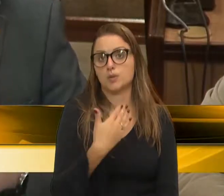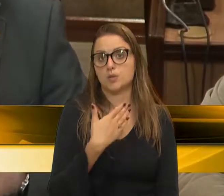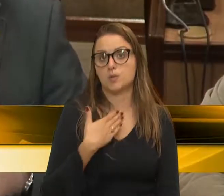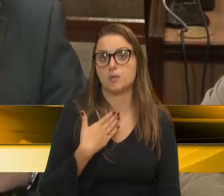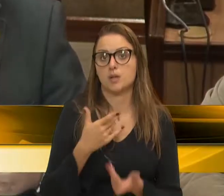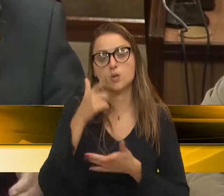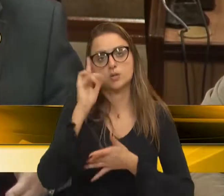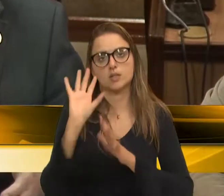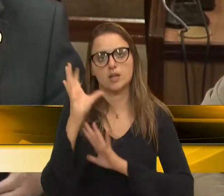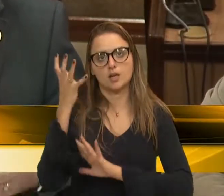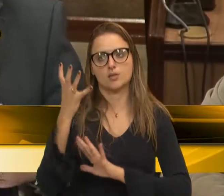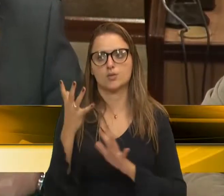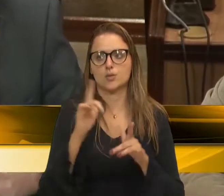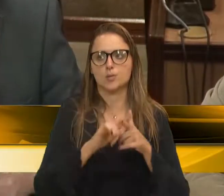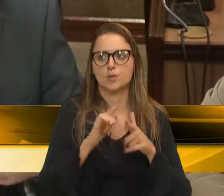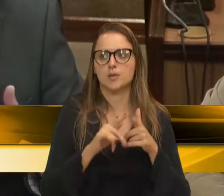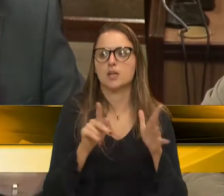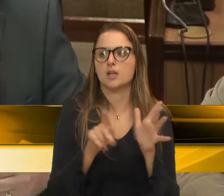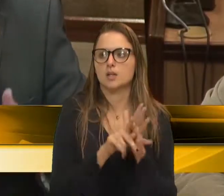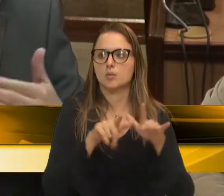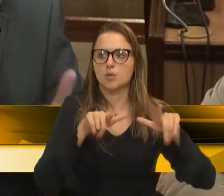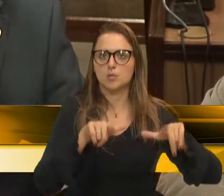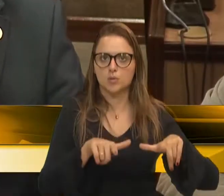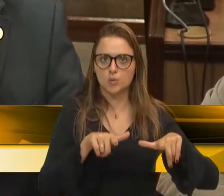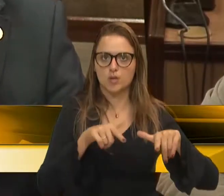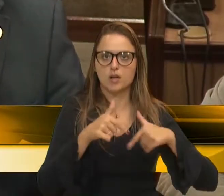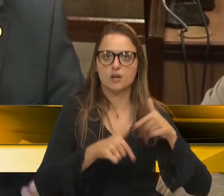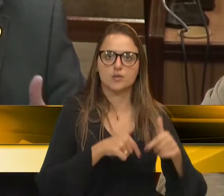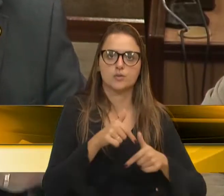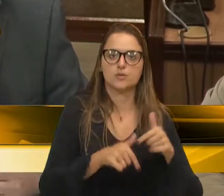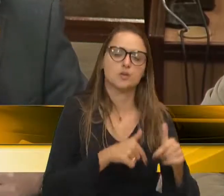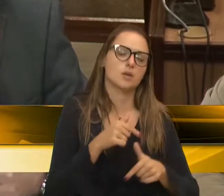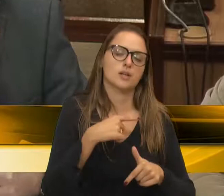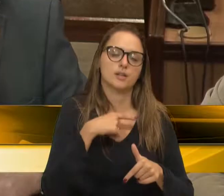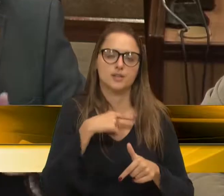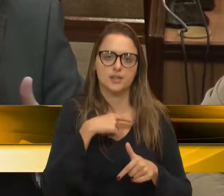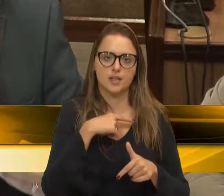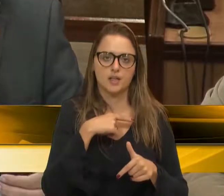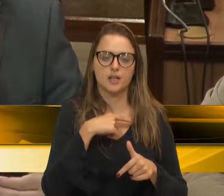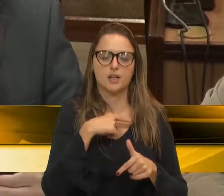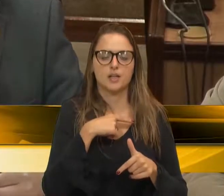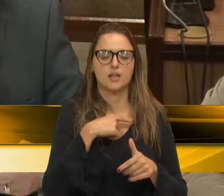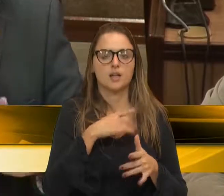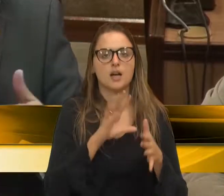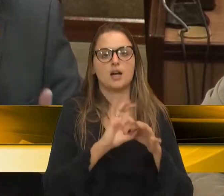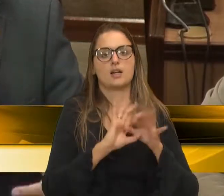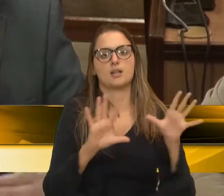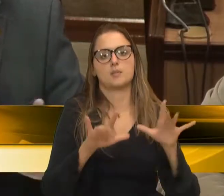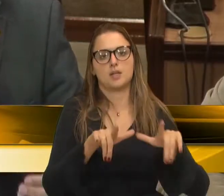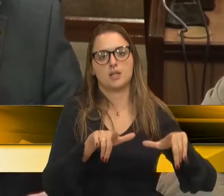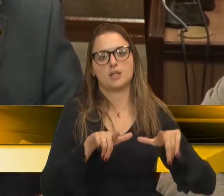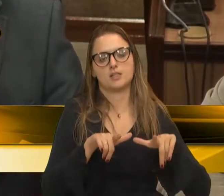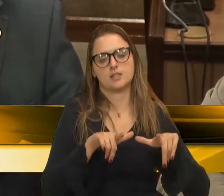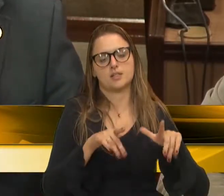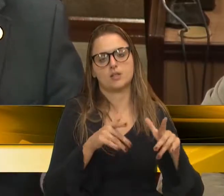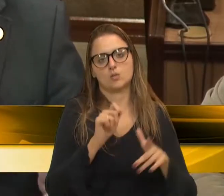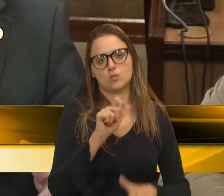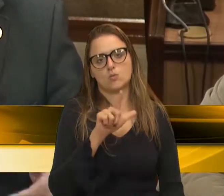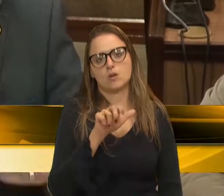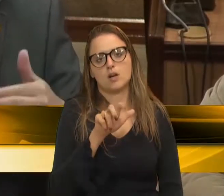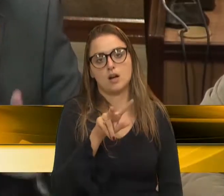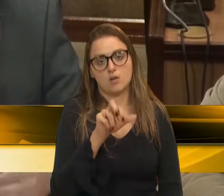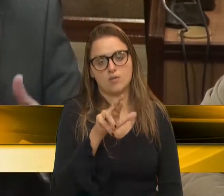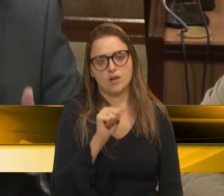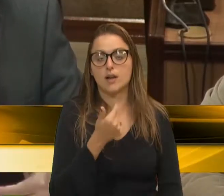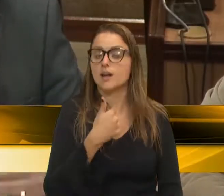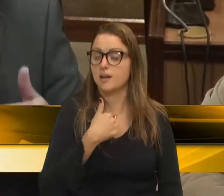de fazer com que o seu estabelecimento de trabalho pudesse alcançar as suas diretrizes com o seu alvará.